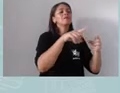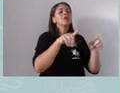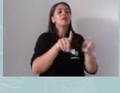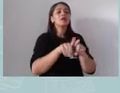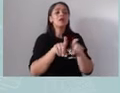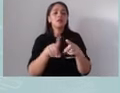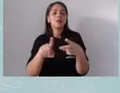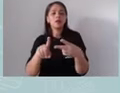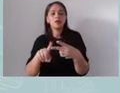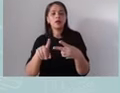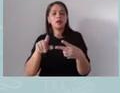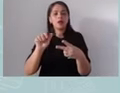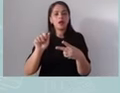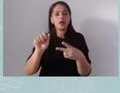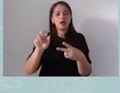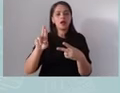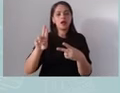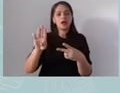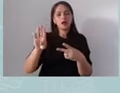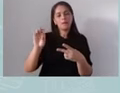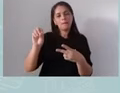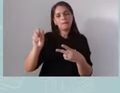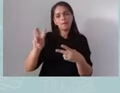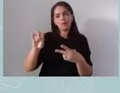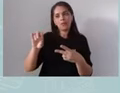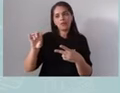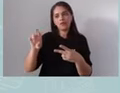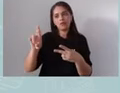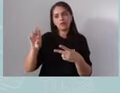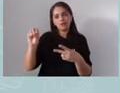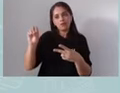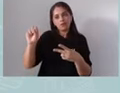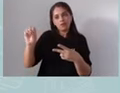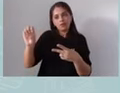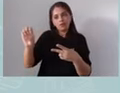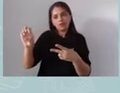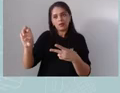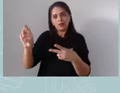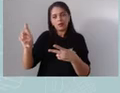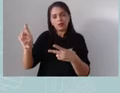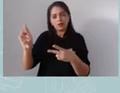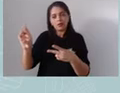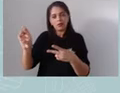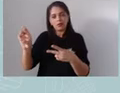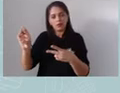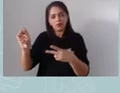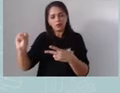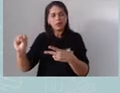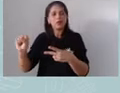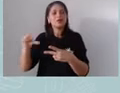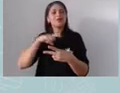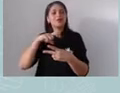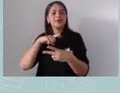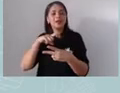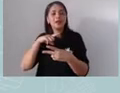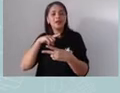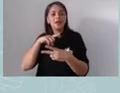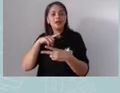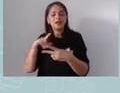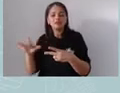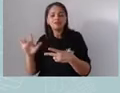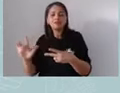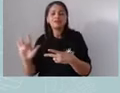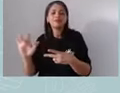essas viroses, né, essas doenças virais que são transmitidas por vetores, por mosquito. Então, estudem bem essas doenças, tá? É muito